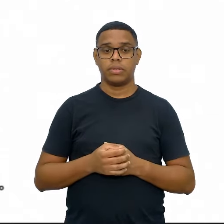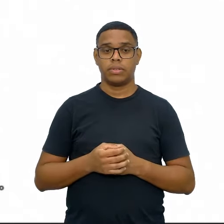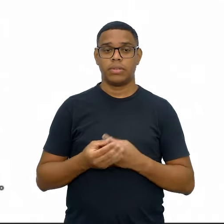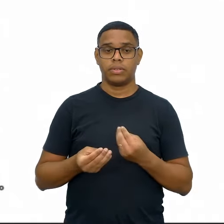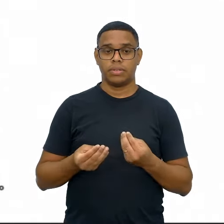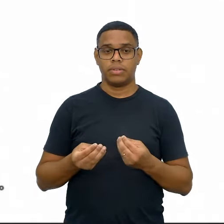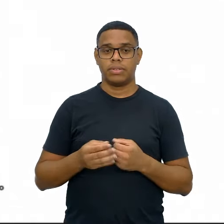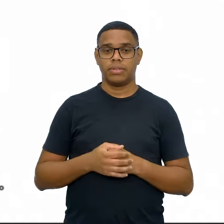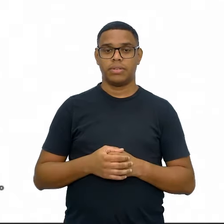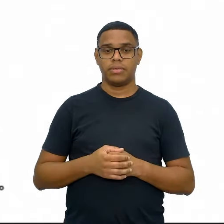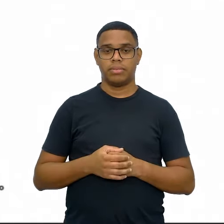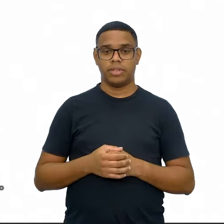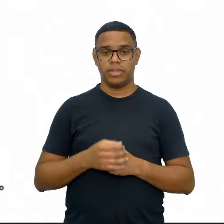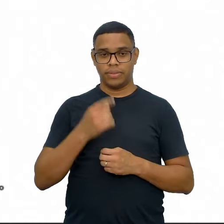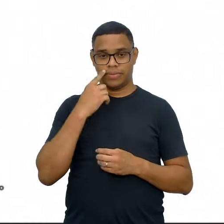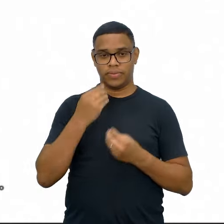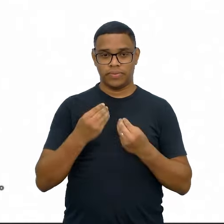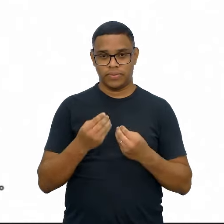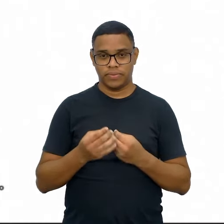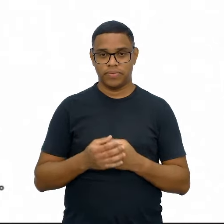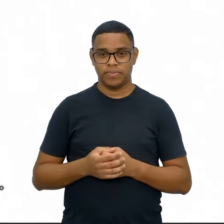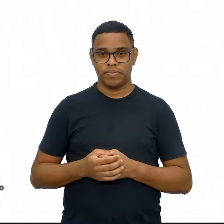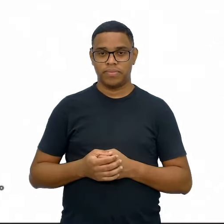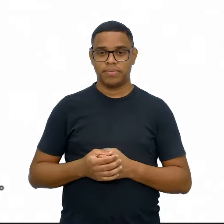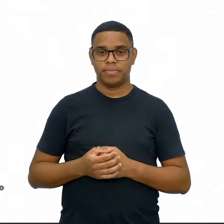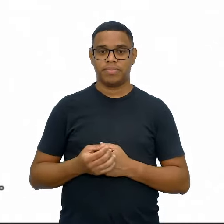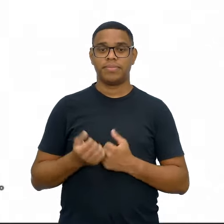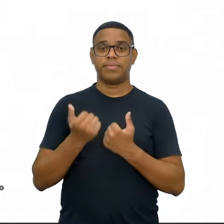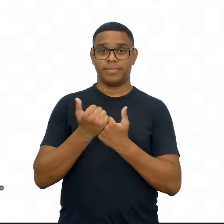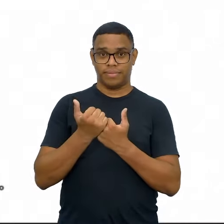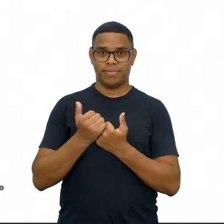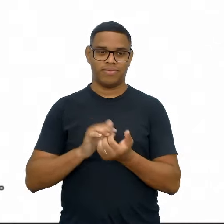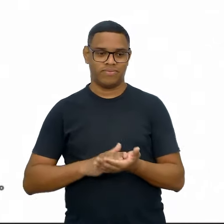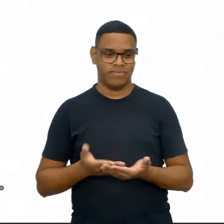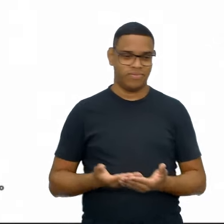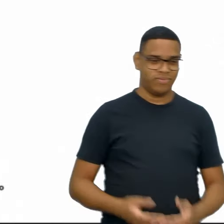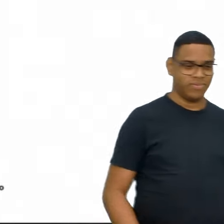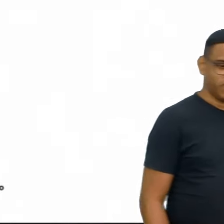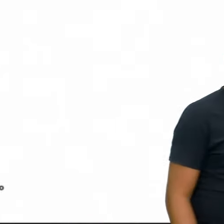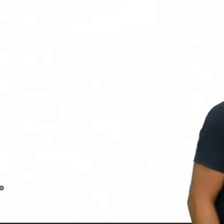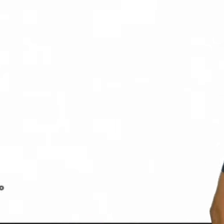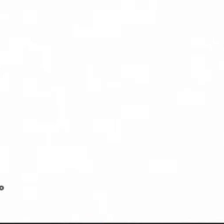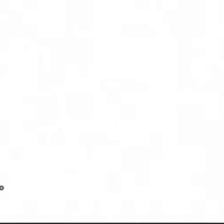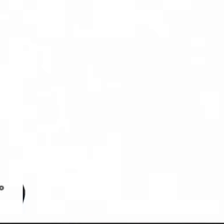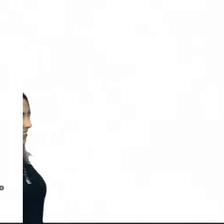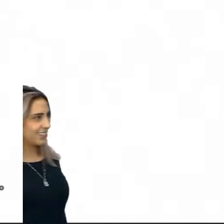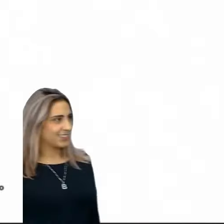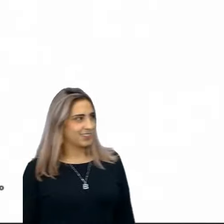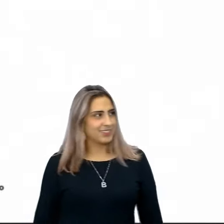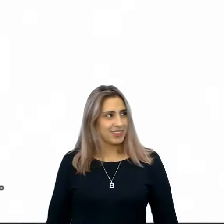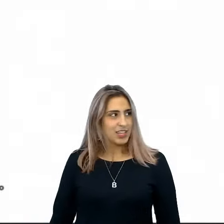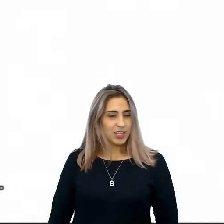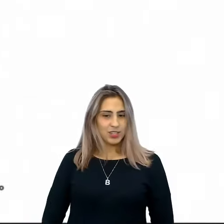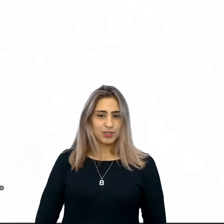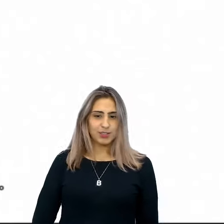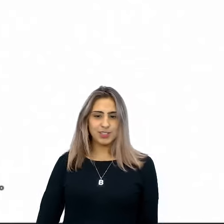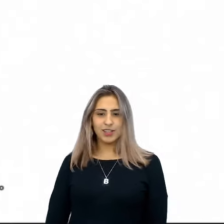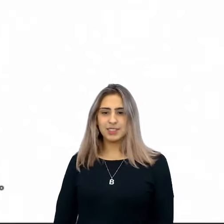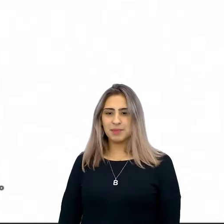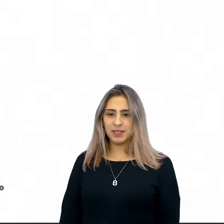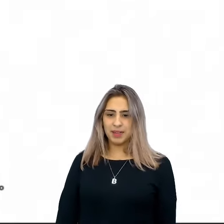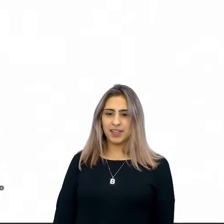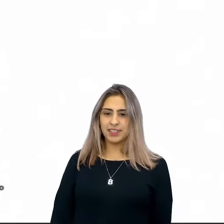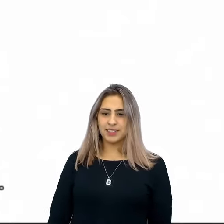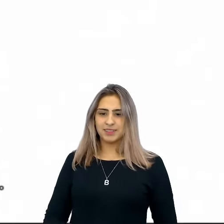essa aula aqui, ela é uma ótima oportunidade para que as crianças, elas possam refletir e observar, né,